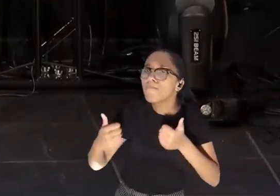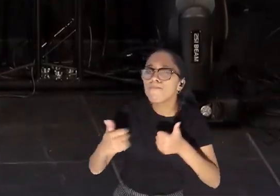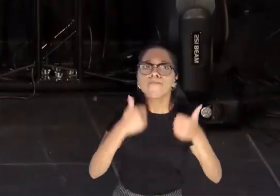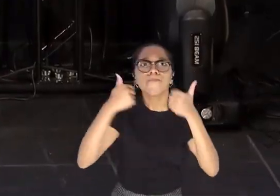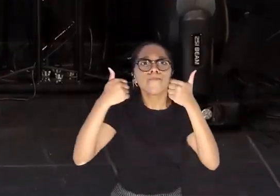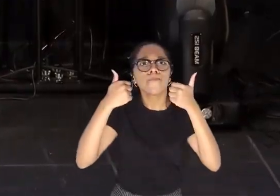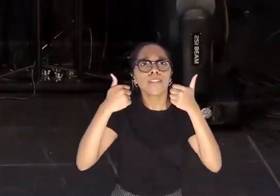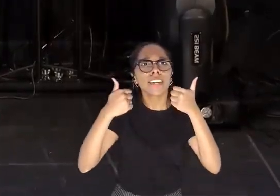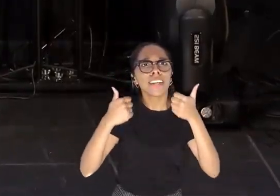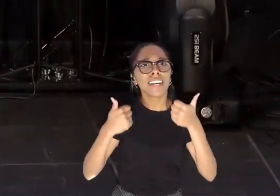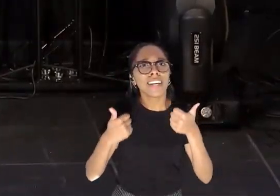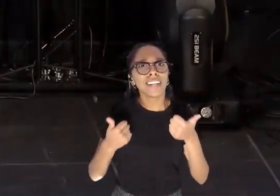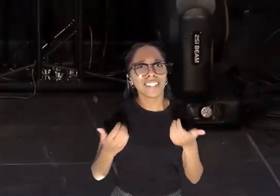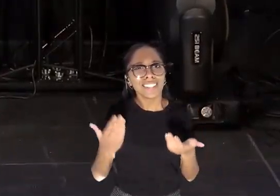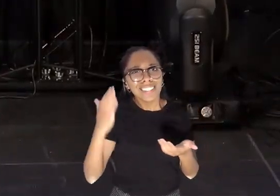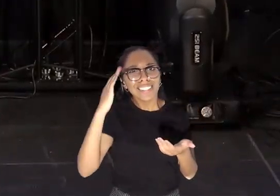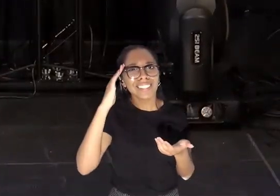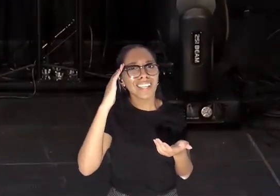não é possível